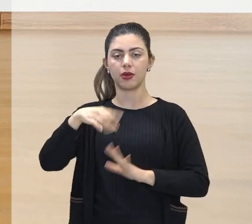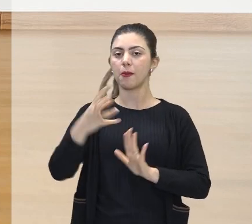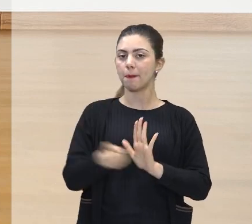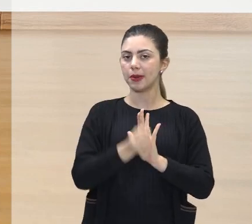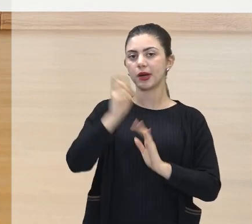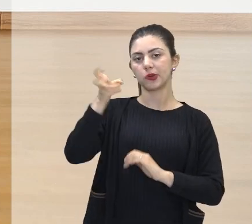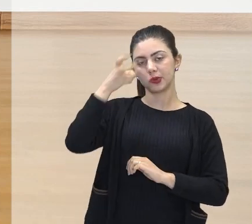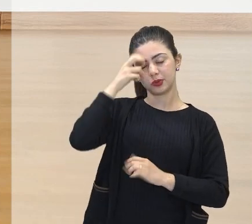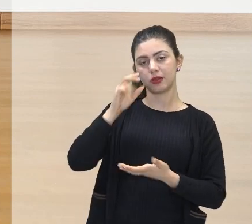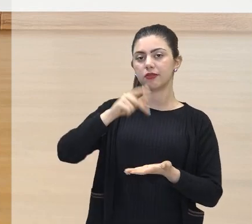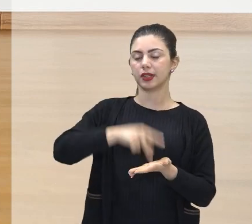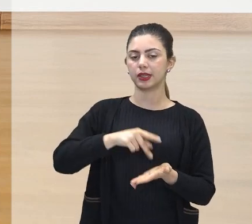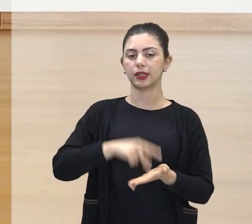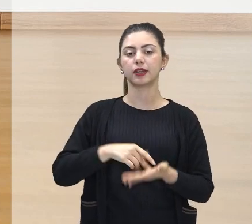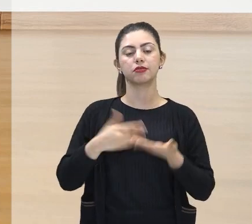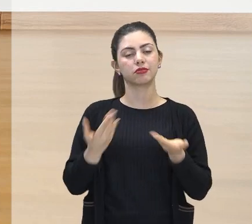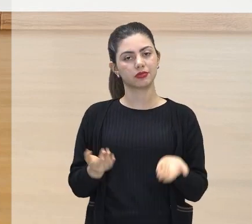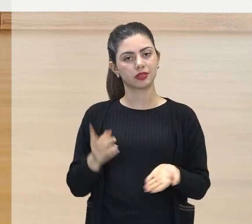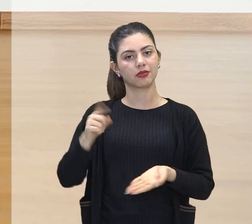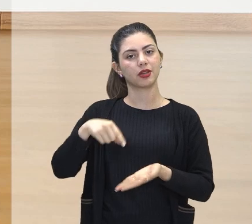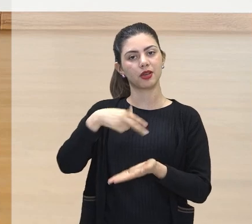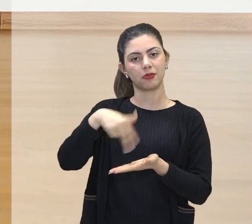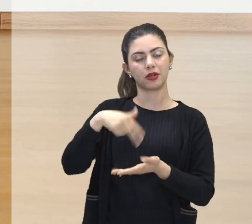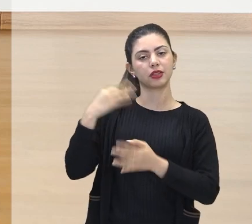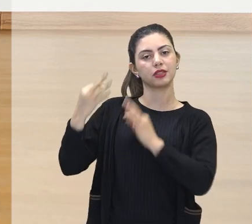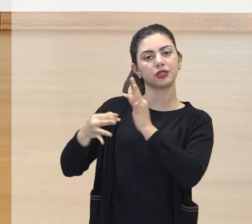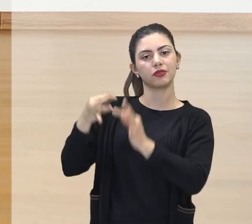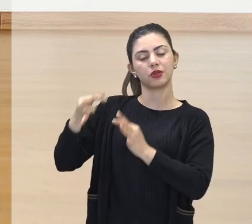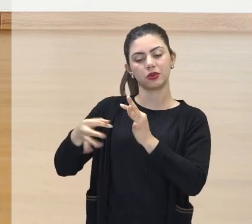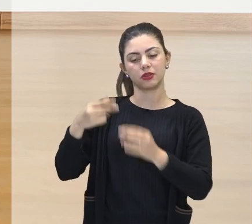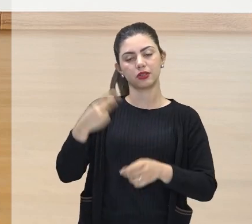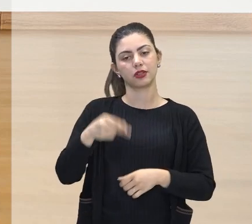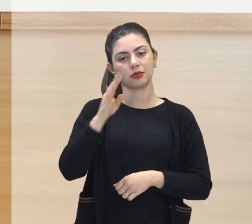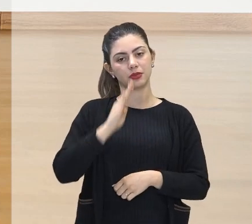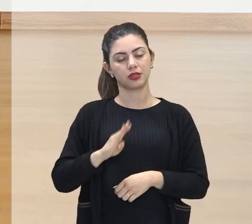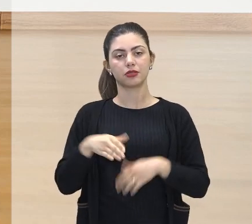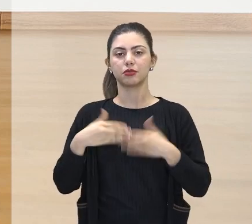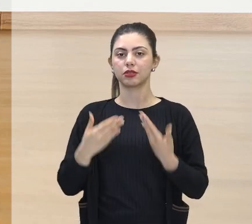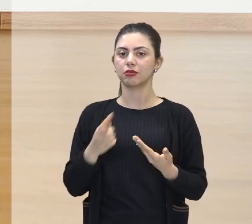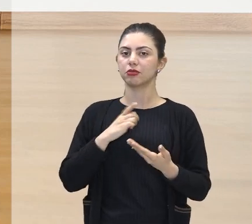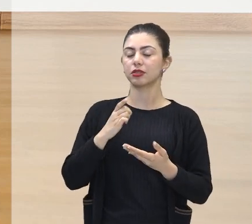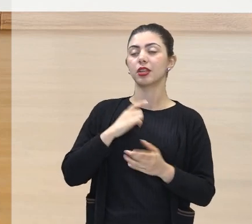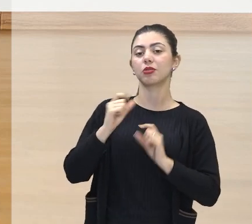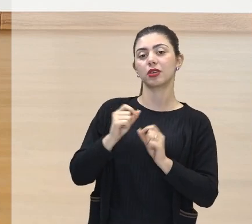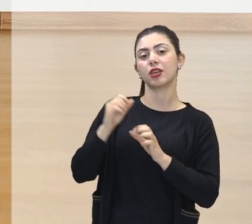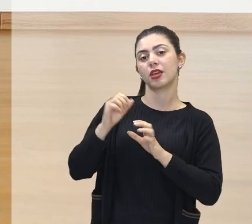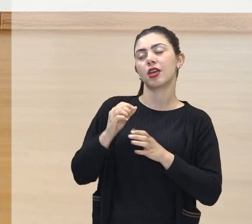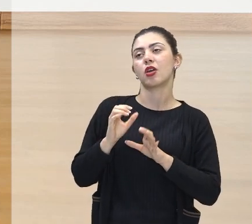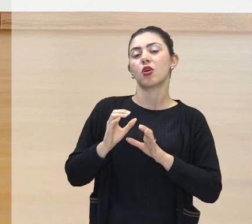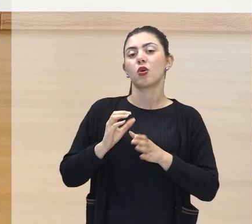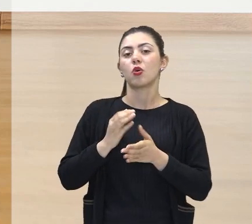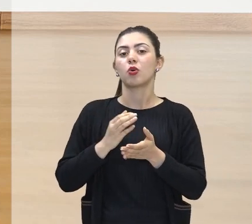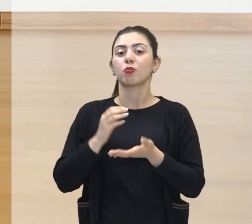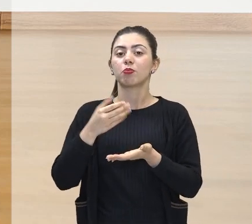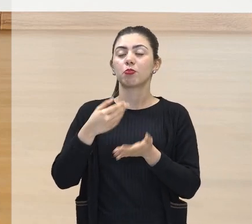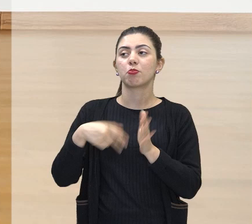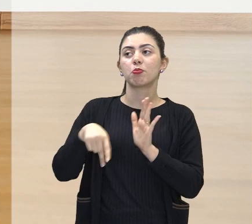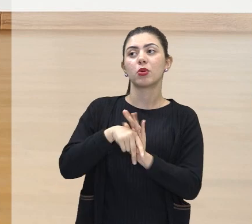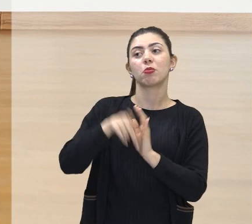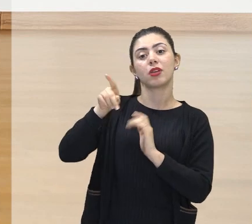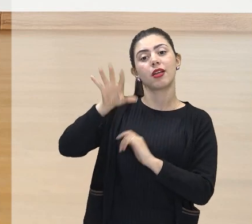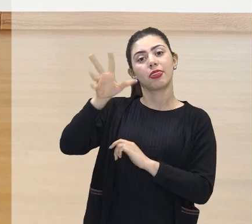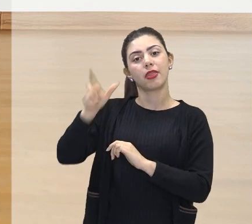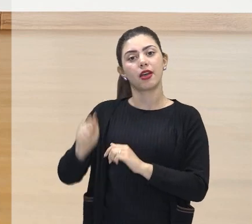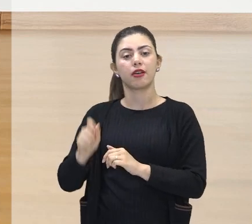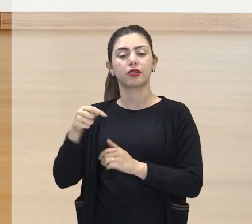2005. Então, o jongo ele já é uma dança folclórica que ela tem ali forte influência africana, que ela tem influência tanto na sua música